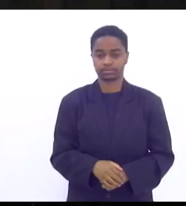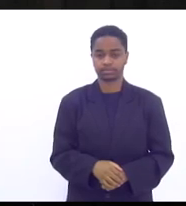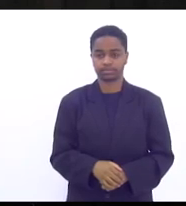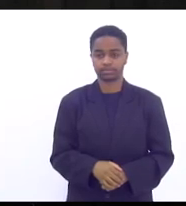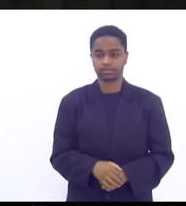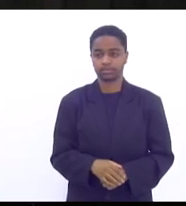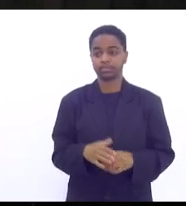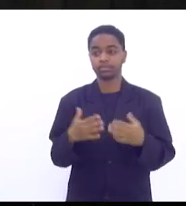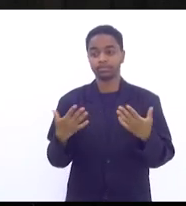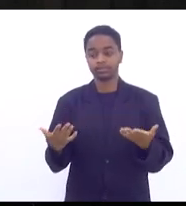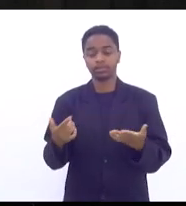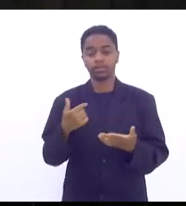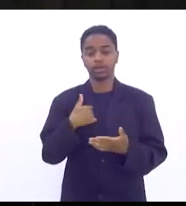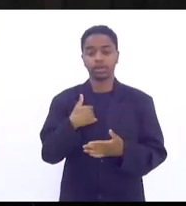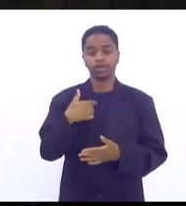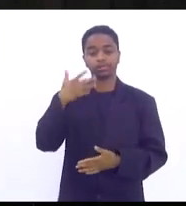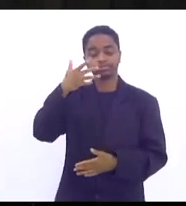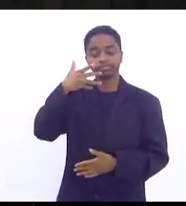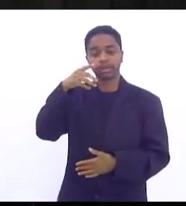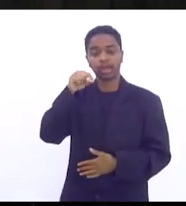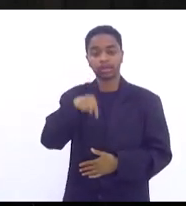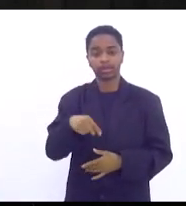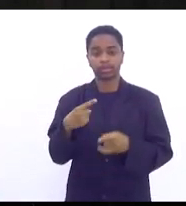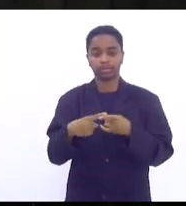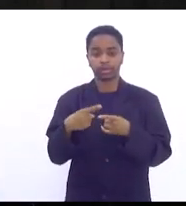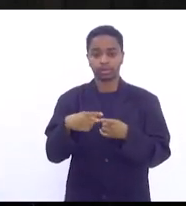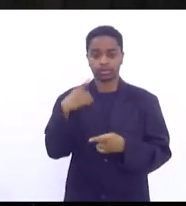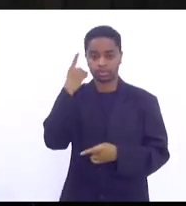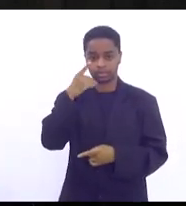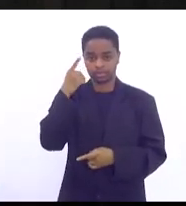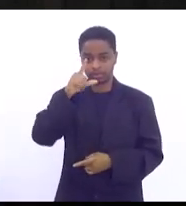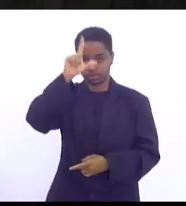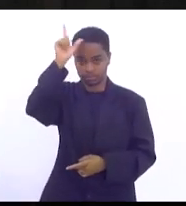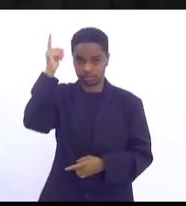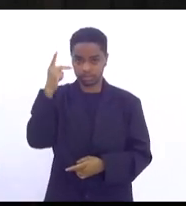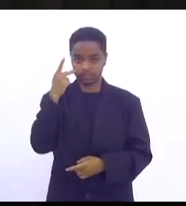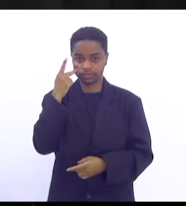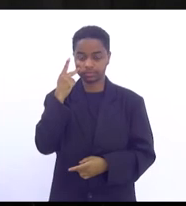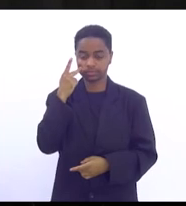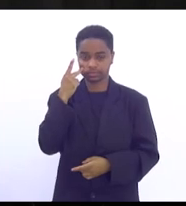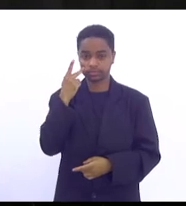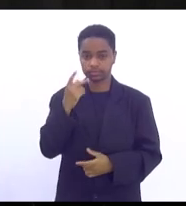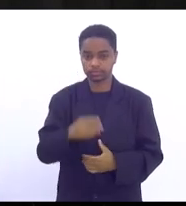E eu divago aqui porque, deputado Luiz Paulo, o deputado Valda Seasa